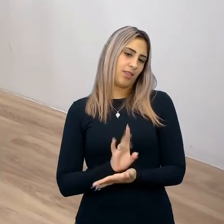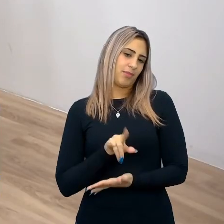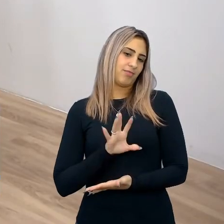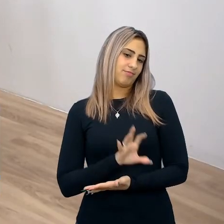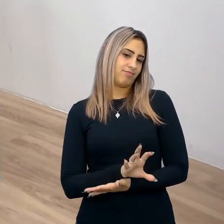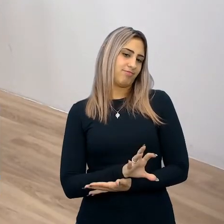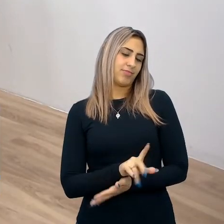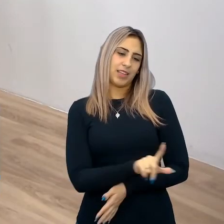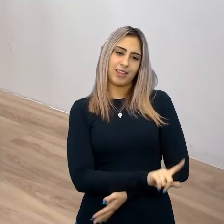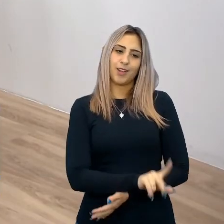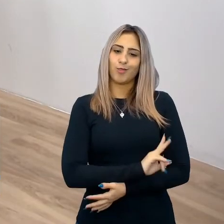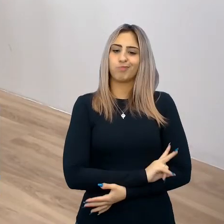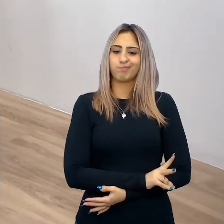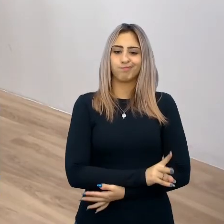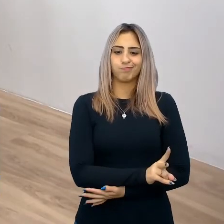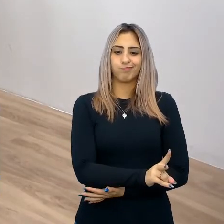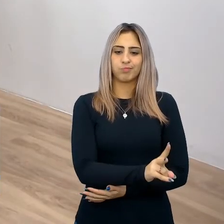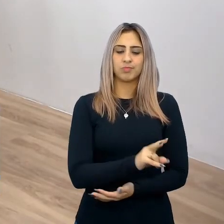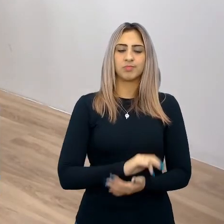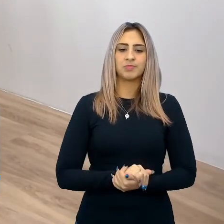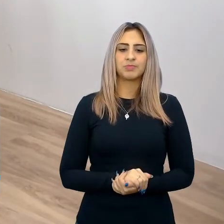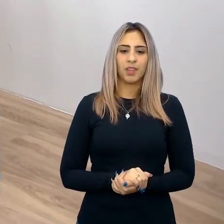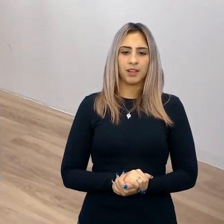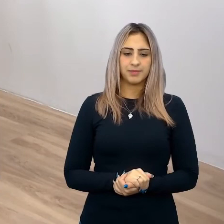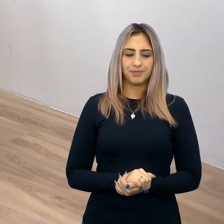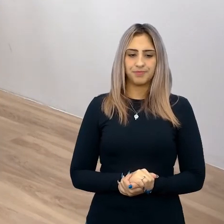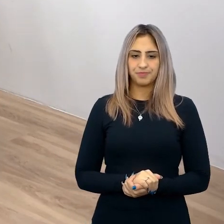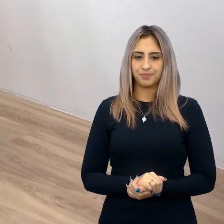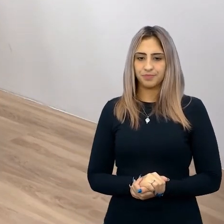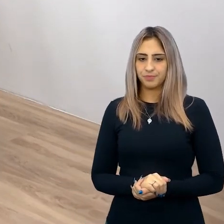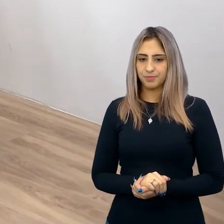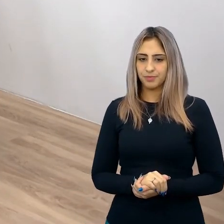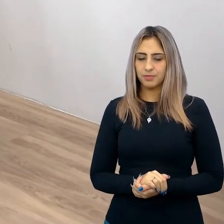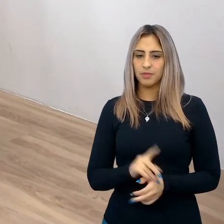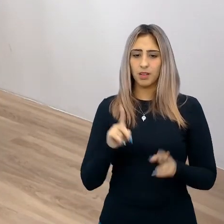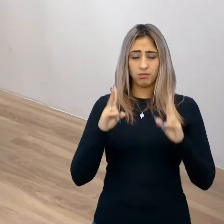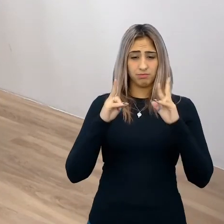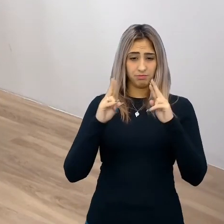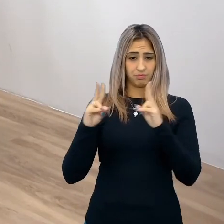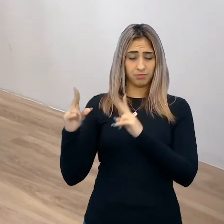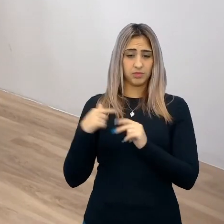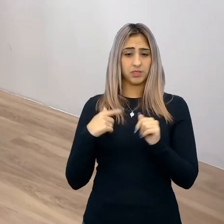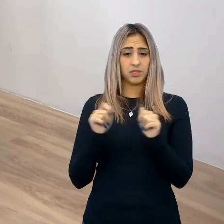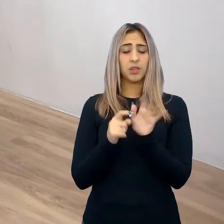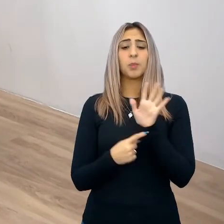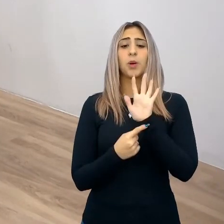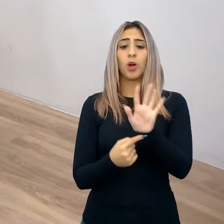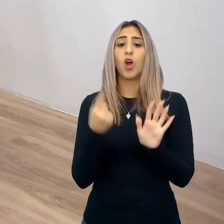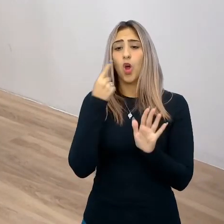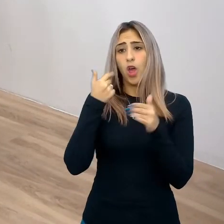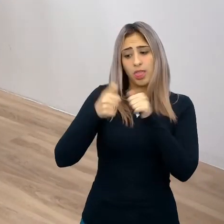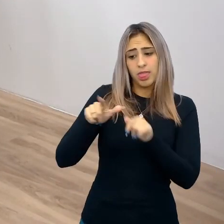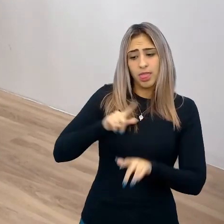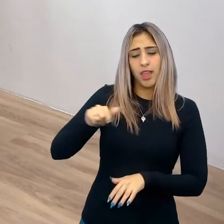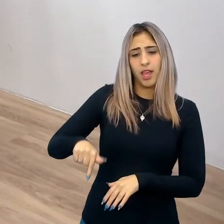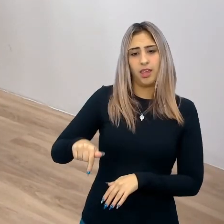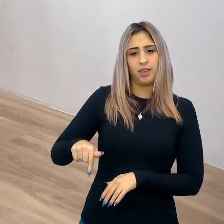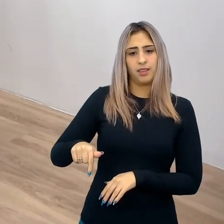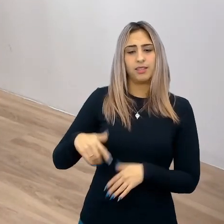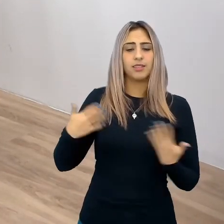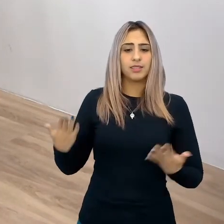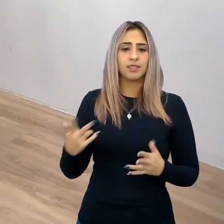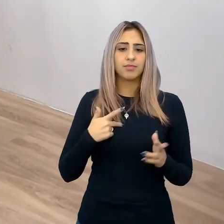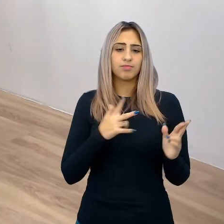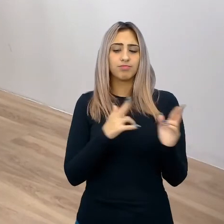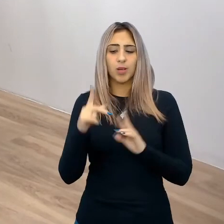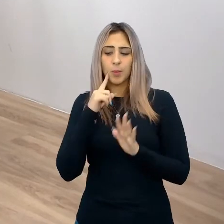Adorei essa observação, porque é verdade. E esse recorte que eu fiz foi um recorte mostrando, olha, tá aqui, tá ali. Mas eu mostrei